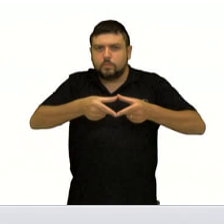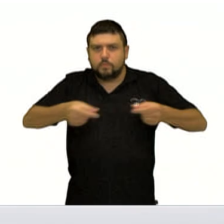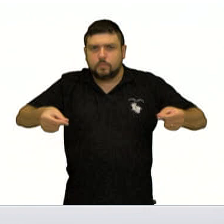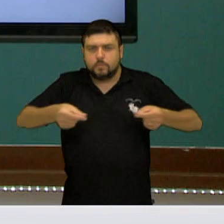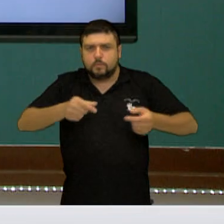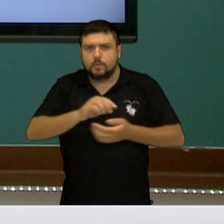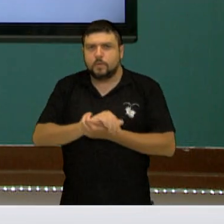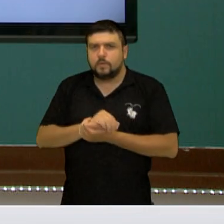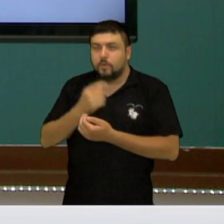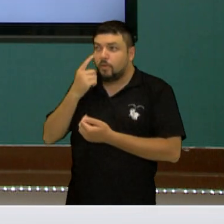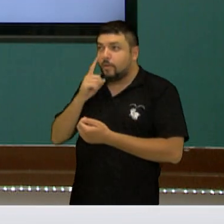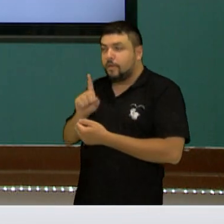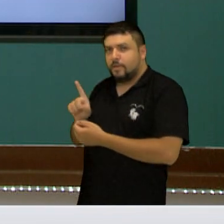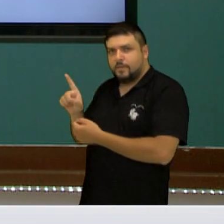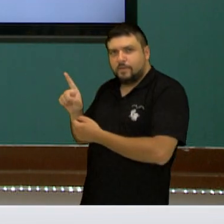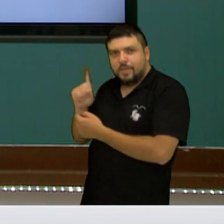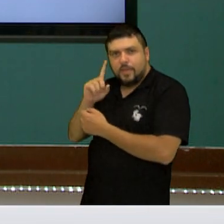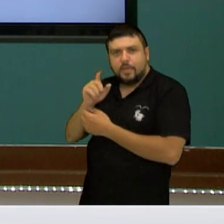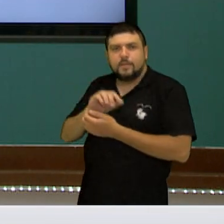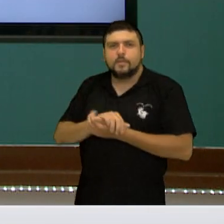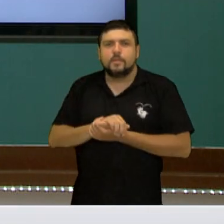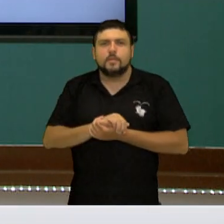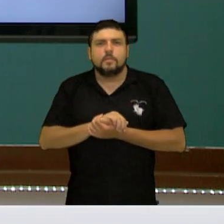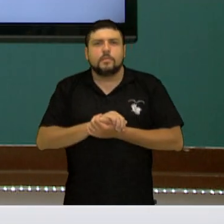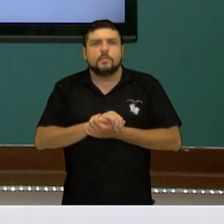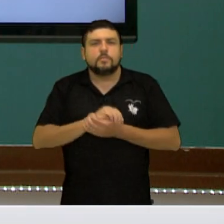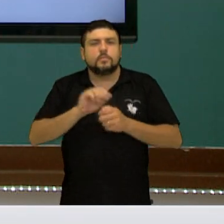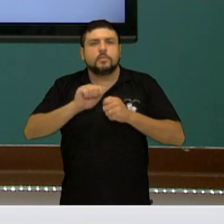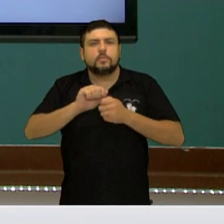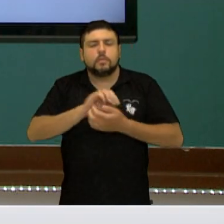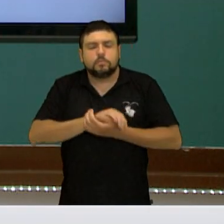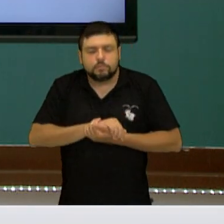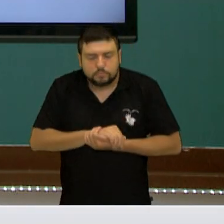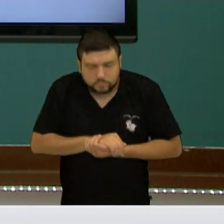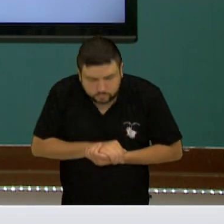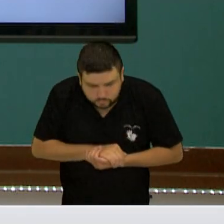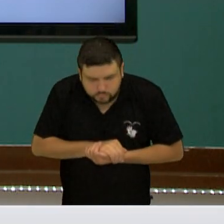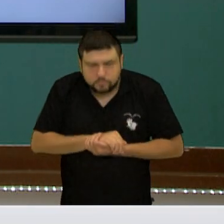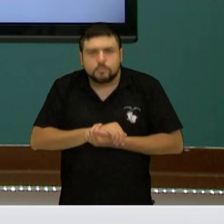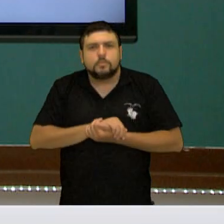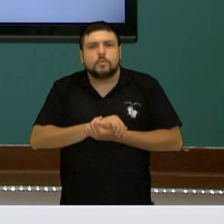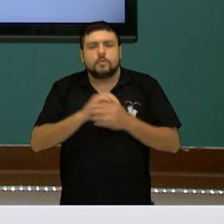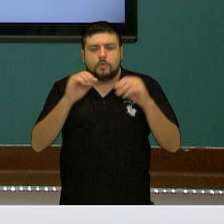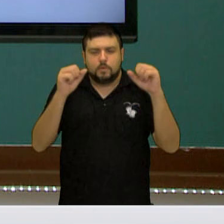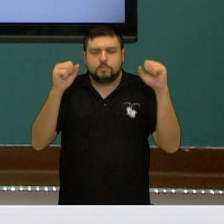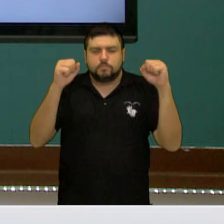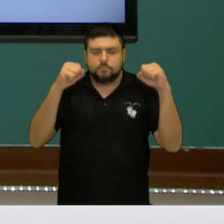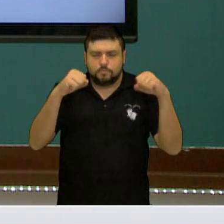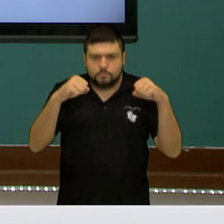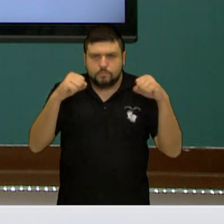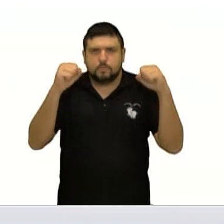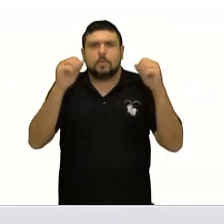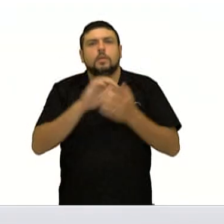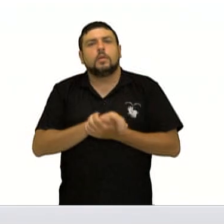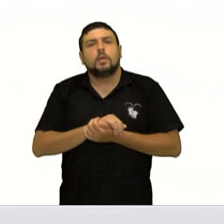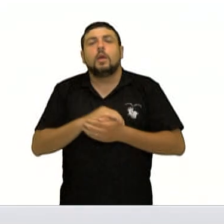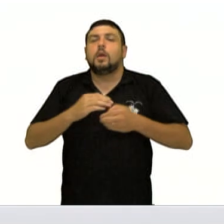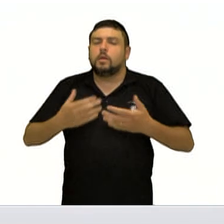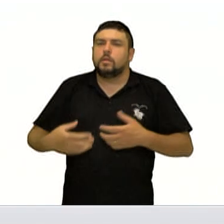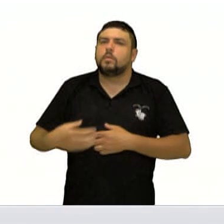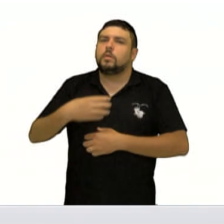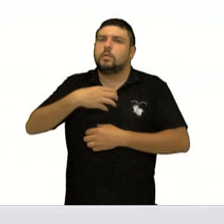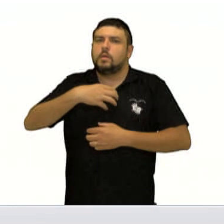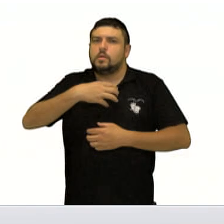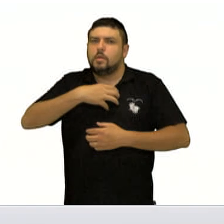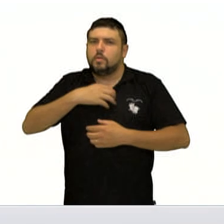viu o povo se cumprimentar assim, curvando o tronco para frente? Já, né? Uma reverência, o gesto de